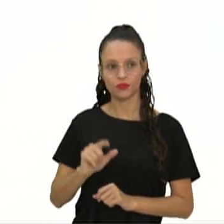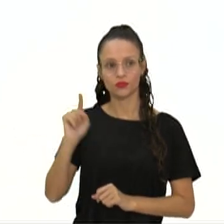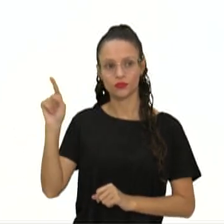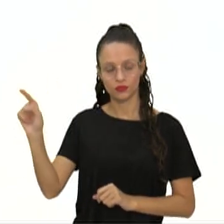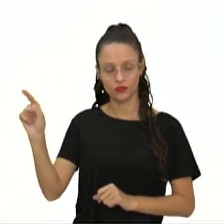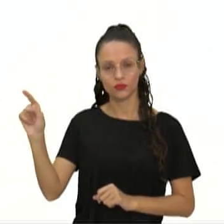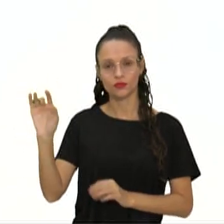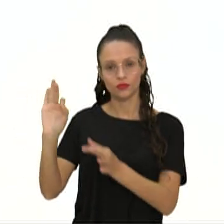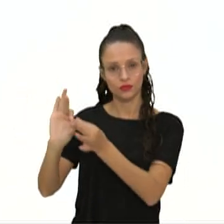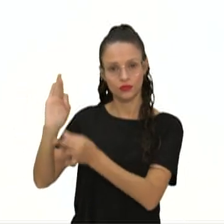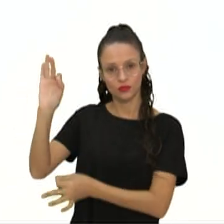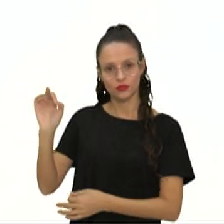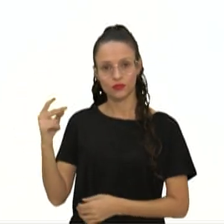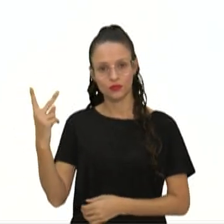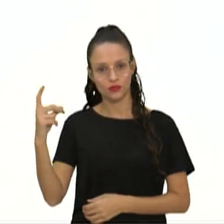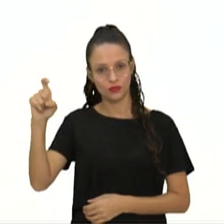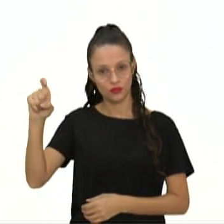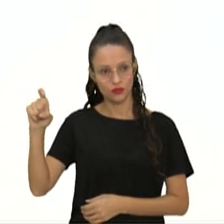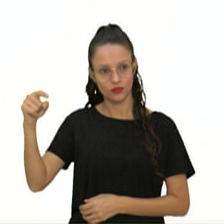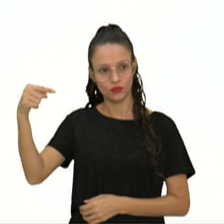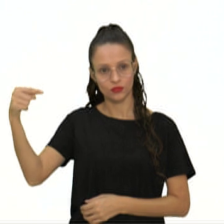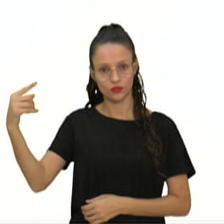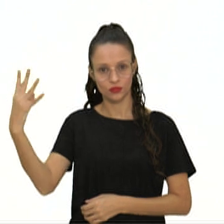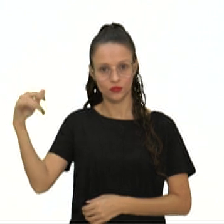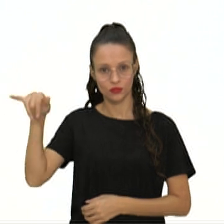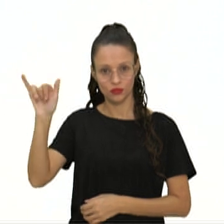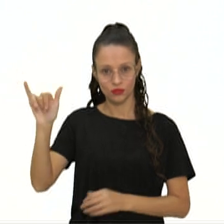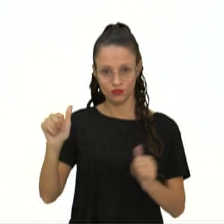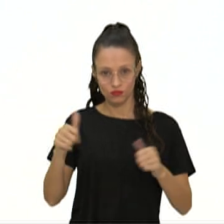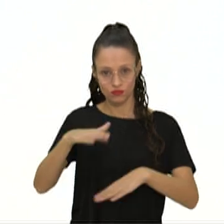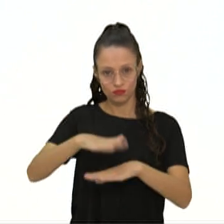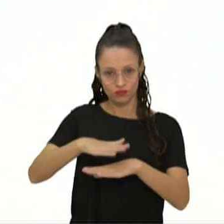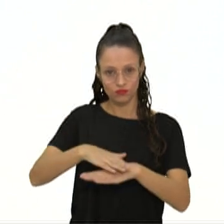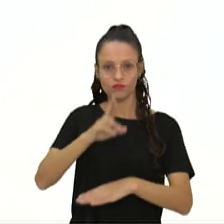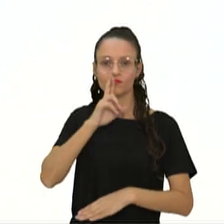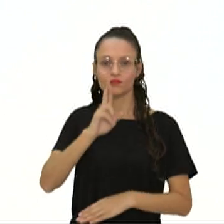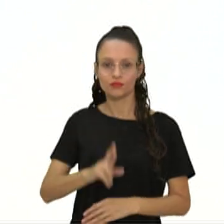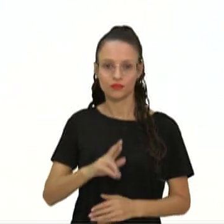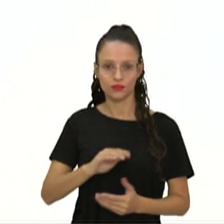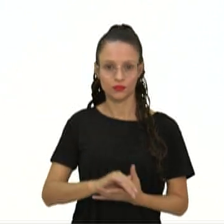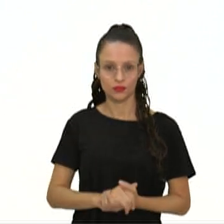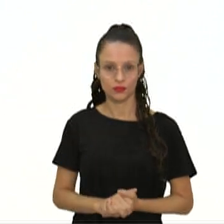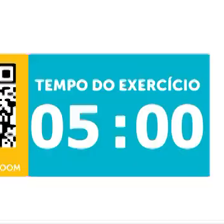a largura é 2x menos 4y. Certo? Eu te dou um tempinho para você resolver.